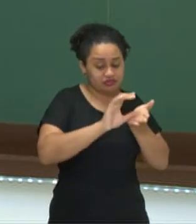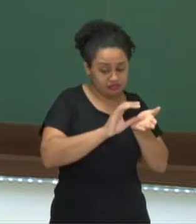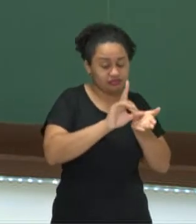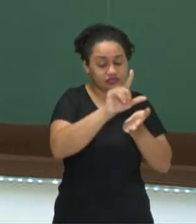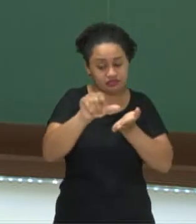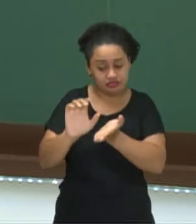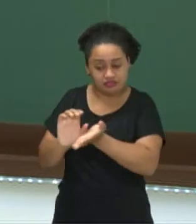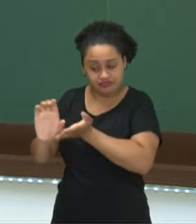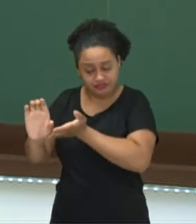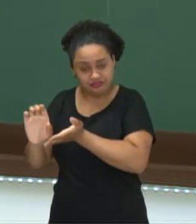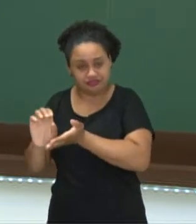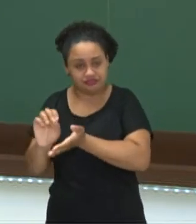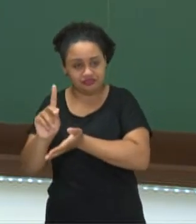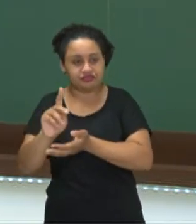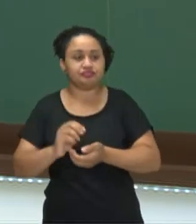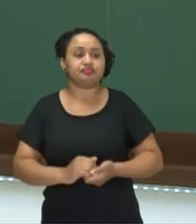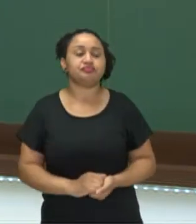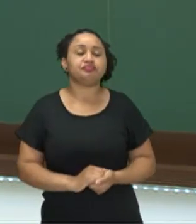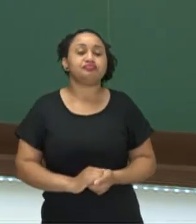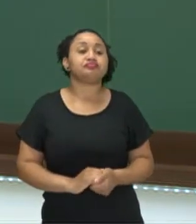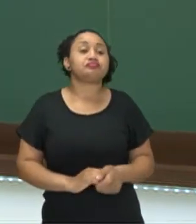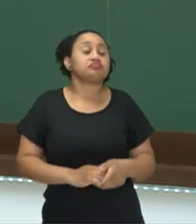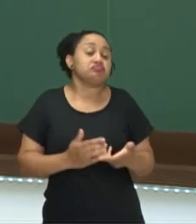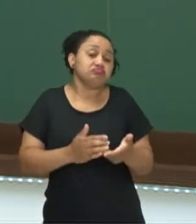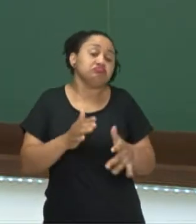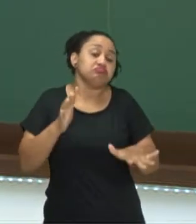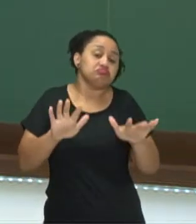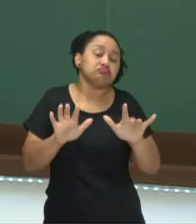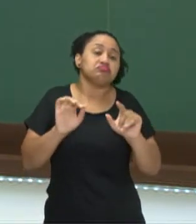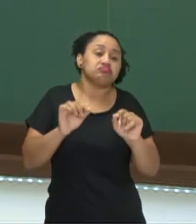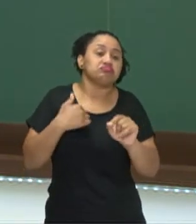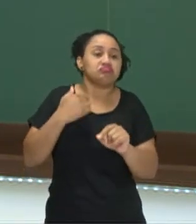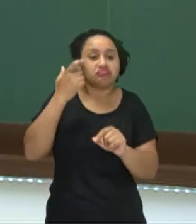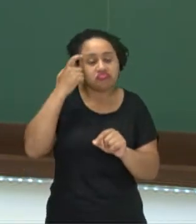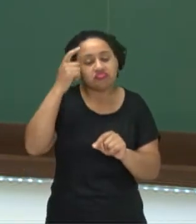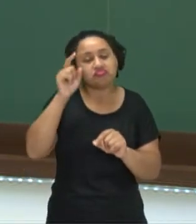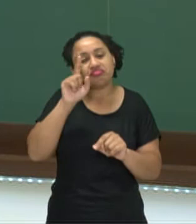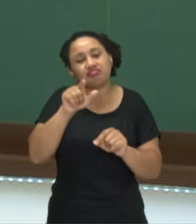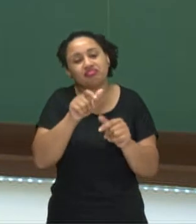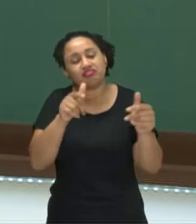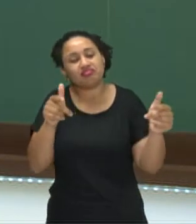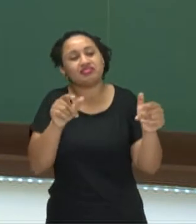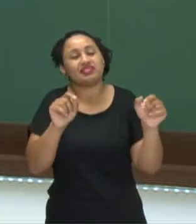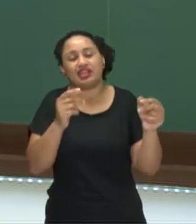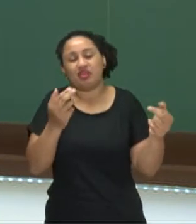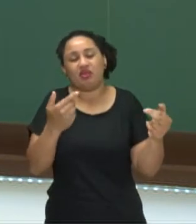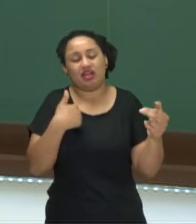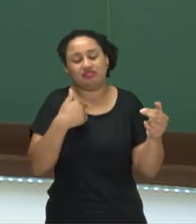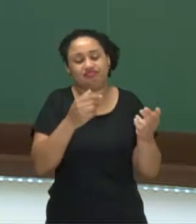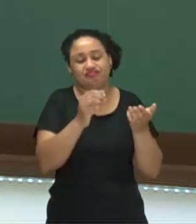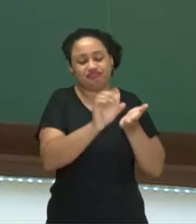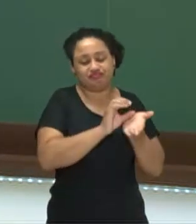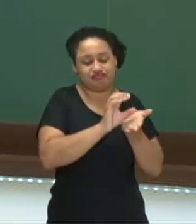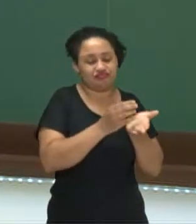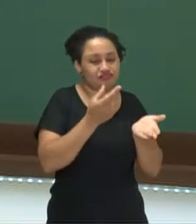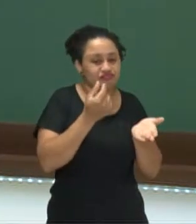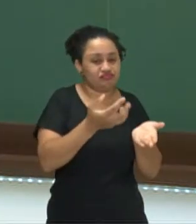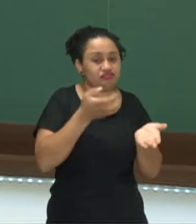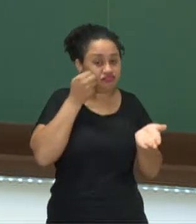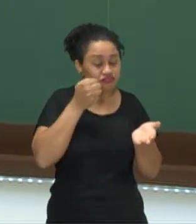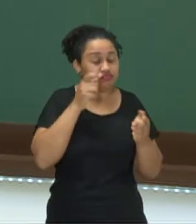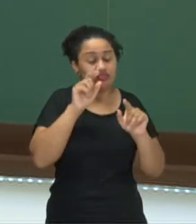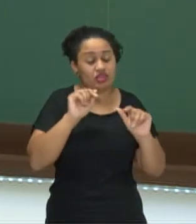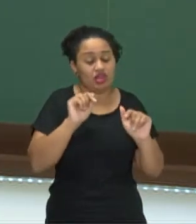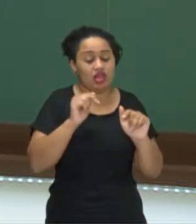passivos financeiros, tá bom, gente? Normalmente, a ideia é que esse patrimônio, igual ao do lucro, ele seja os